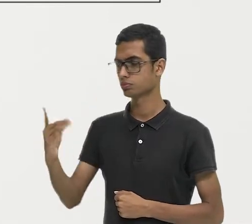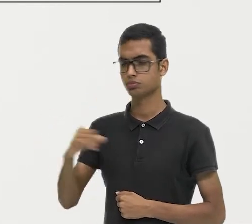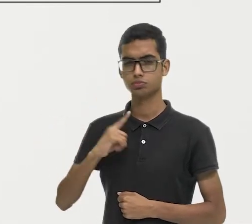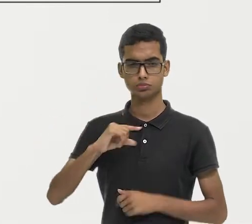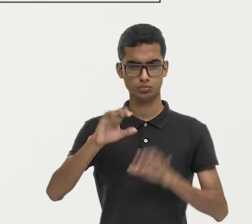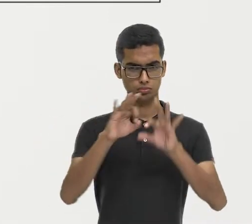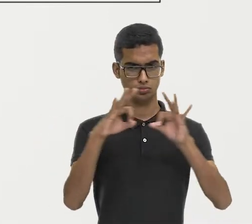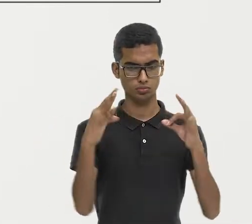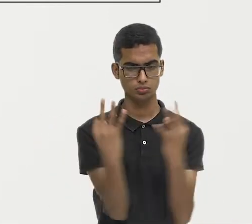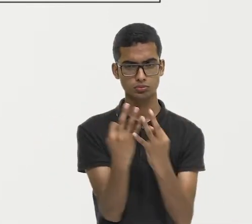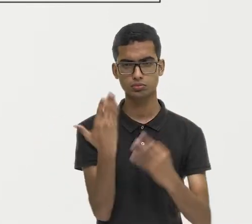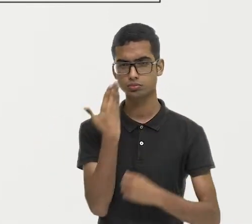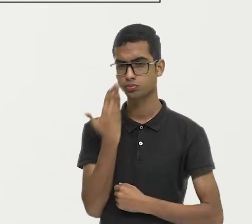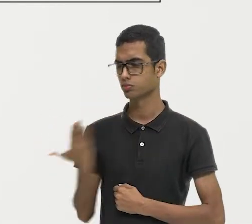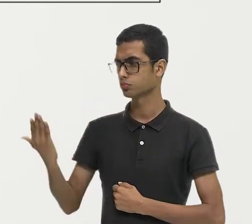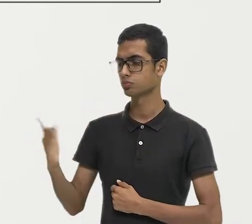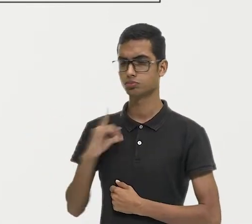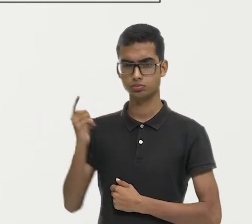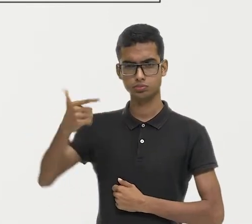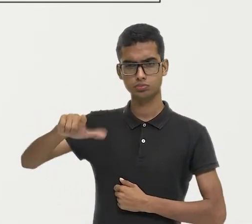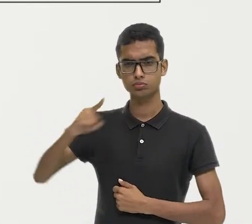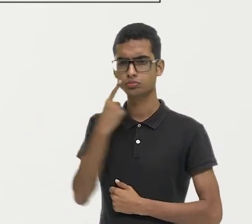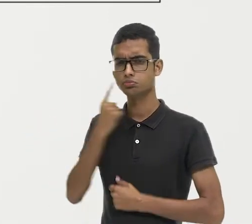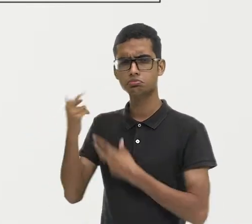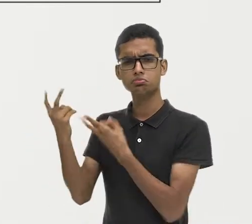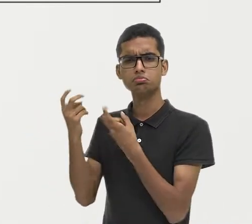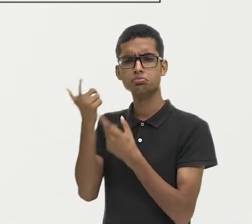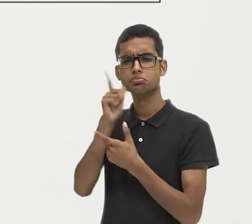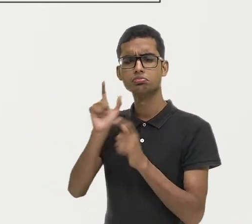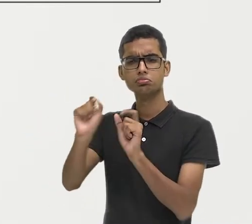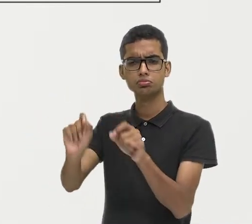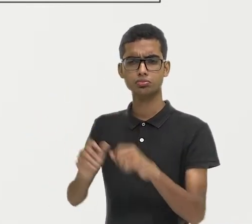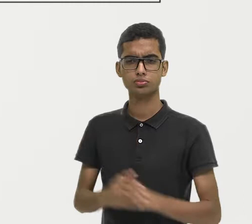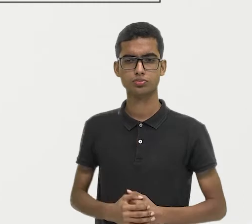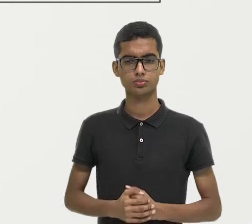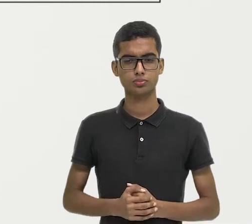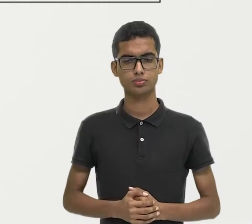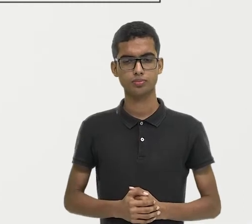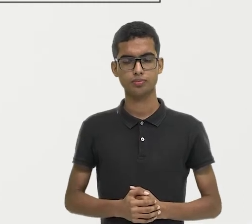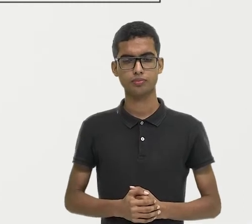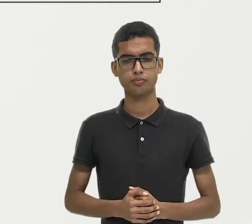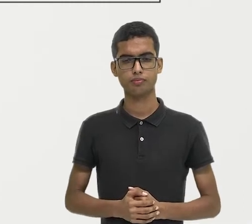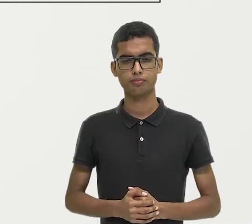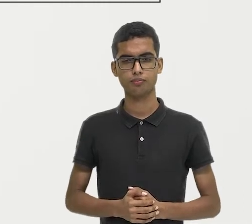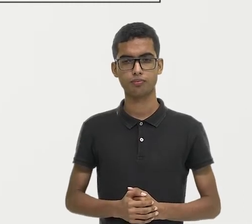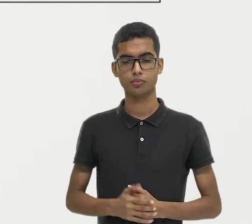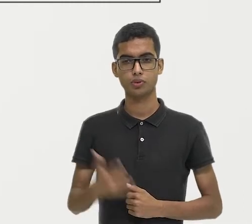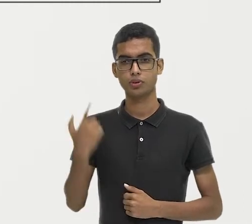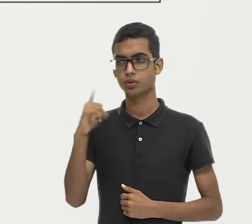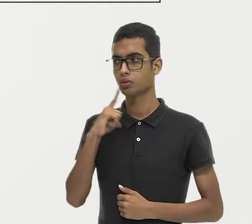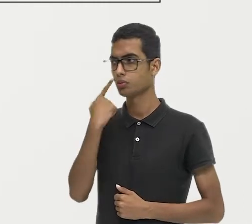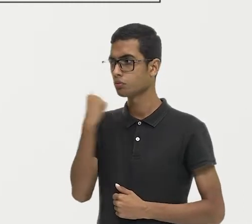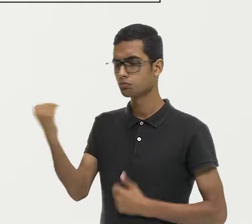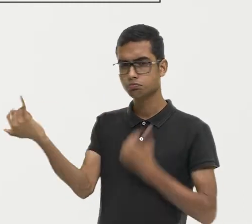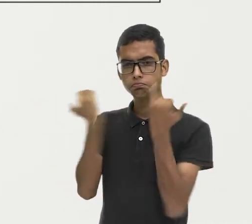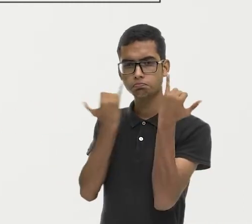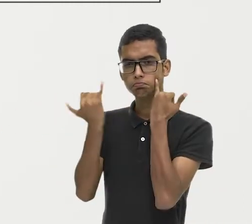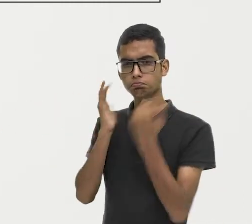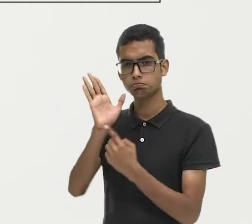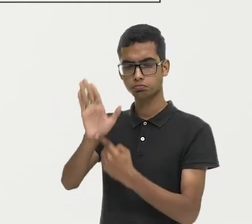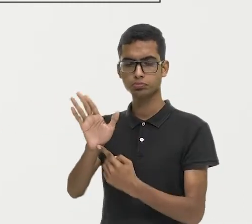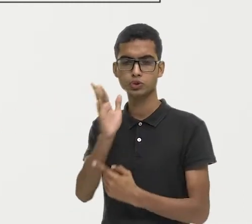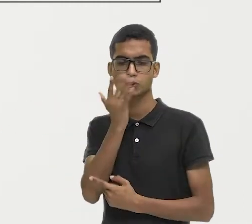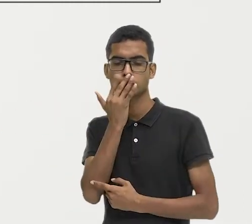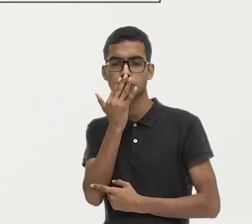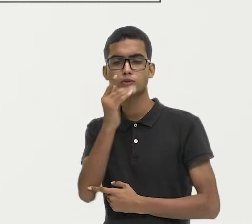certo? Então tem uma família e aqui novamente a gente consegue perceber que nós temos essa informação que eu